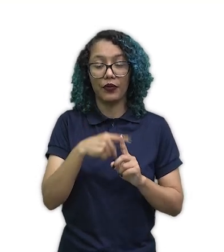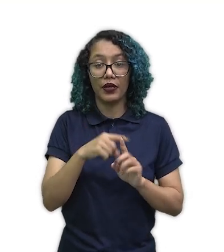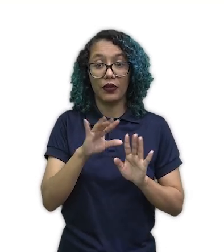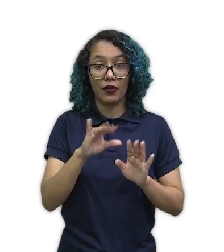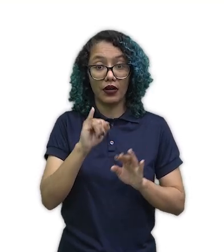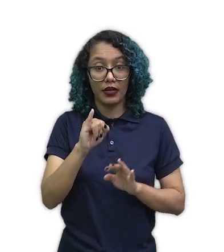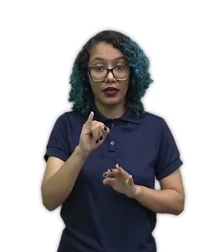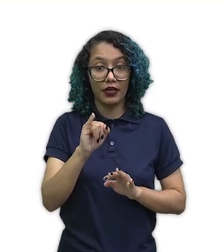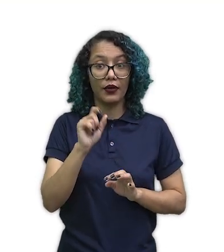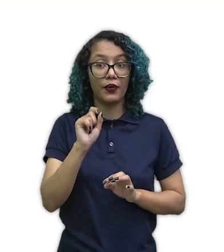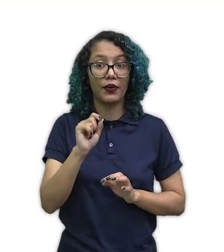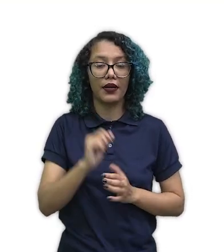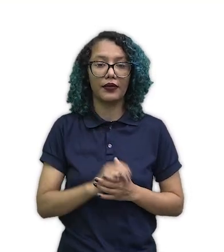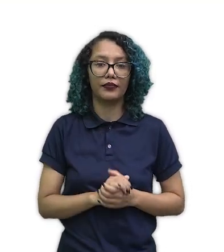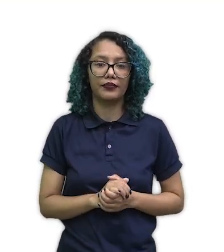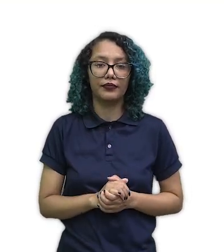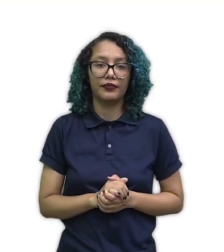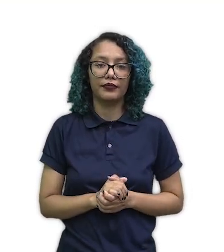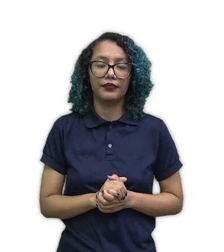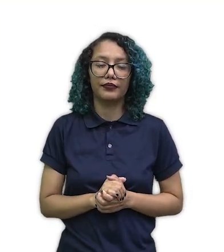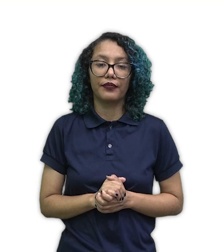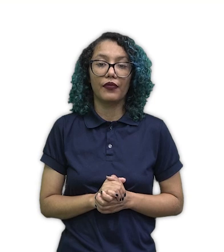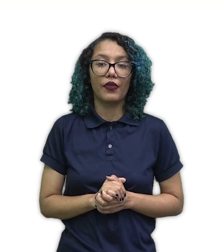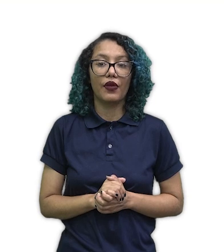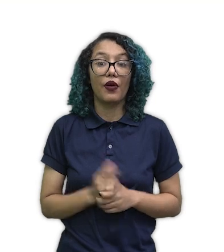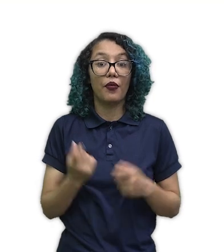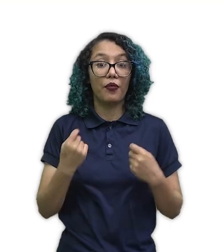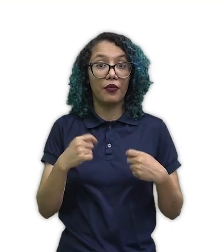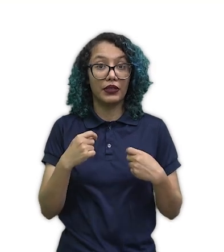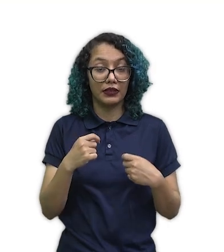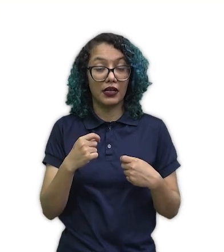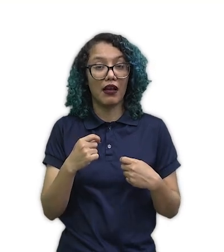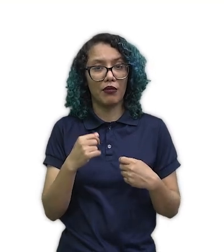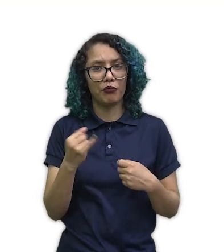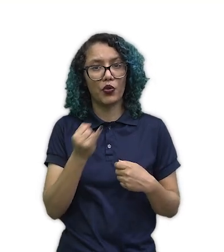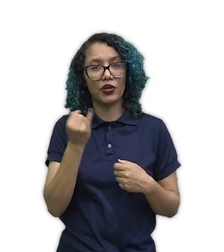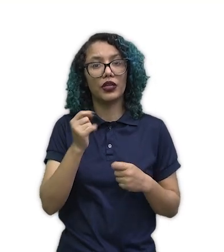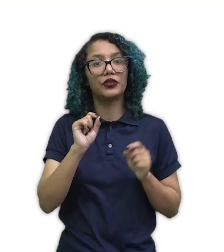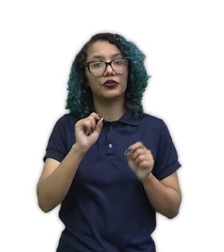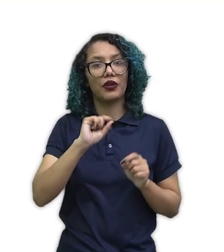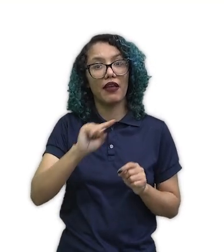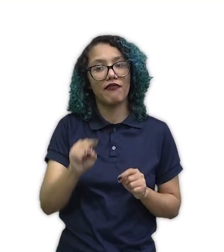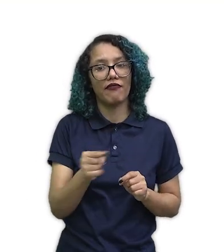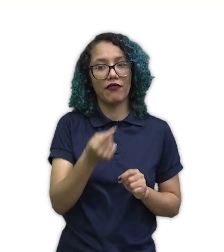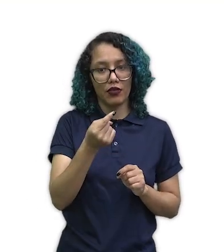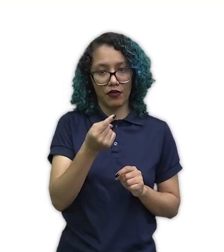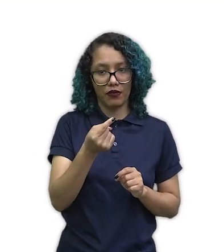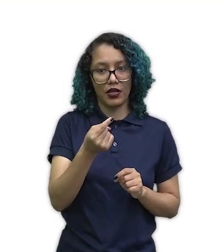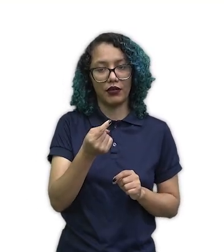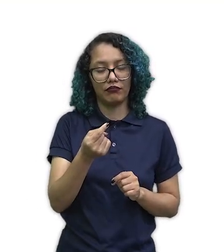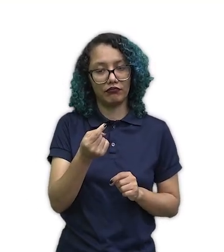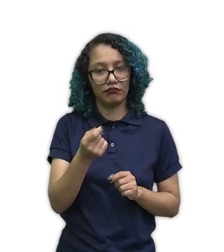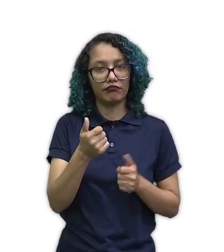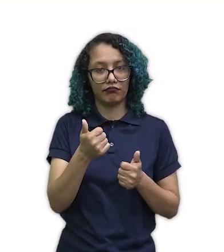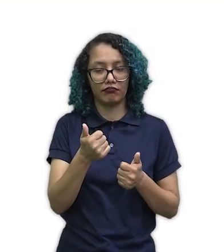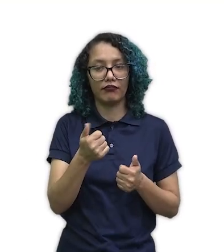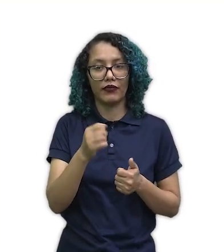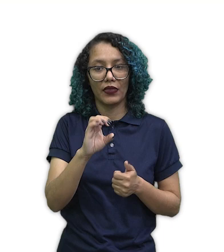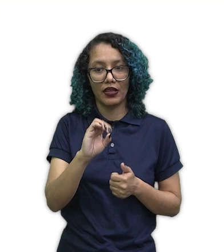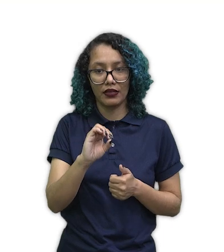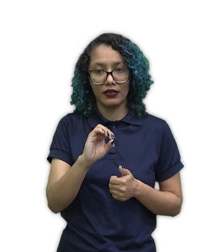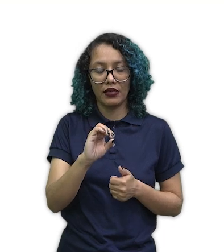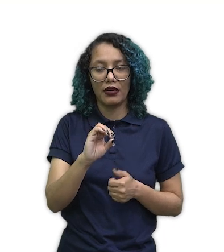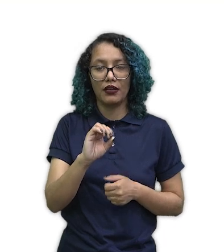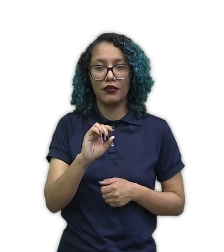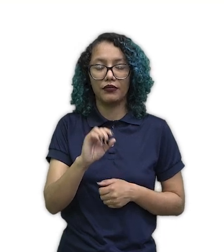taxa, pessoal, é bem interessante que ela fique em decimal, tá bom? Então a gente vai colocar aqui 1,